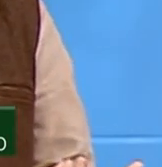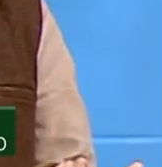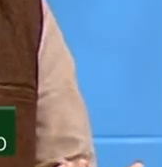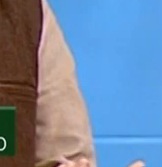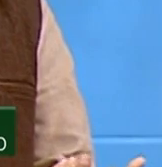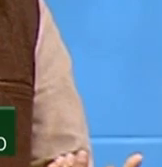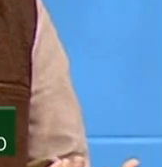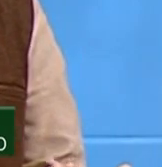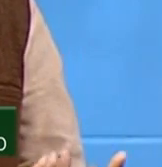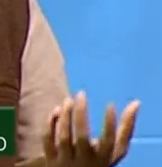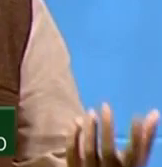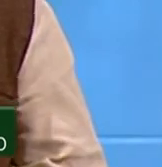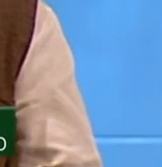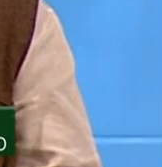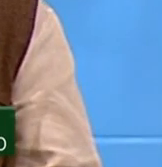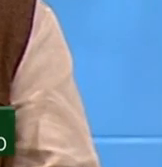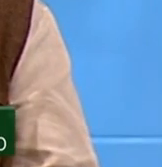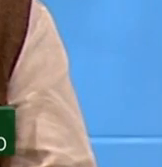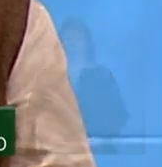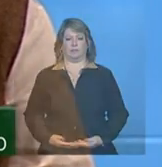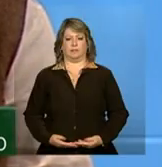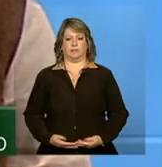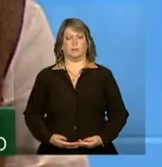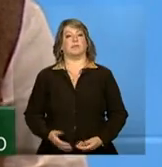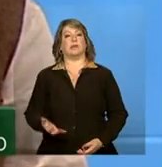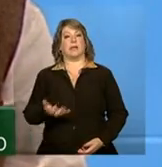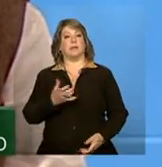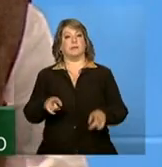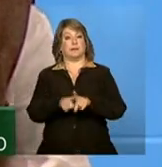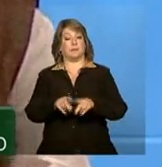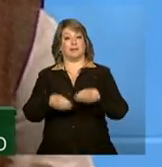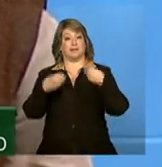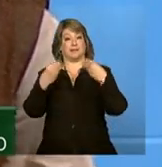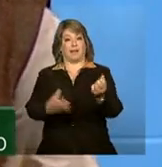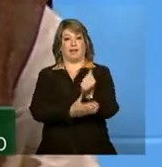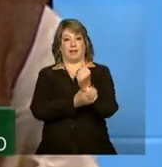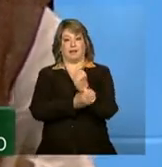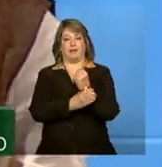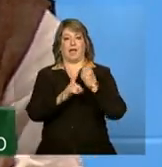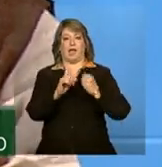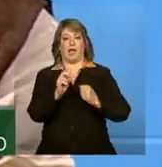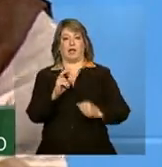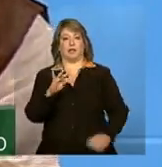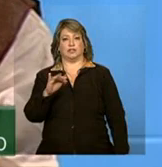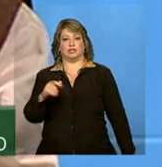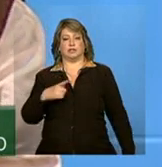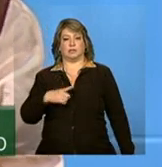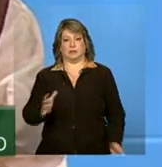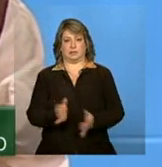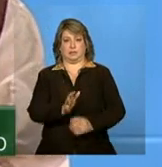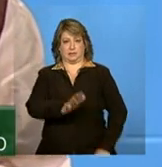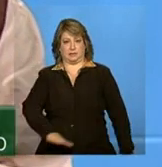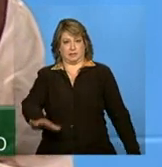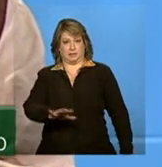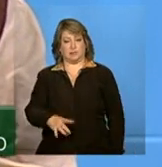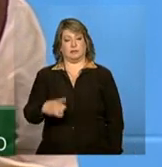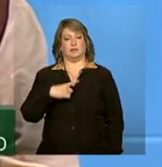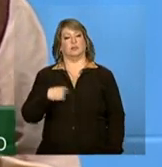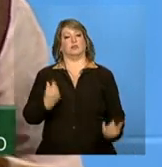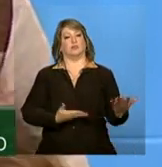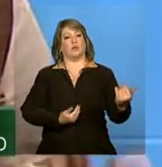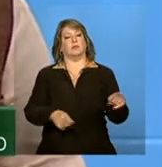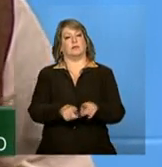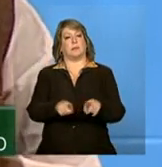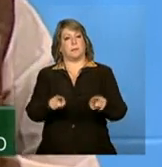suscitar nelas o empoderamento também, a iniciativa e as características de liderança que são intrínsecas à esperança,